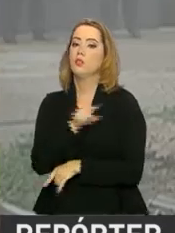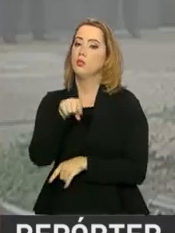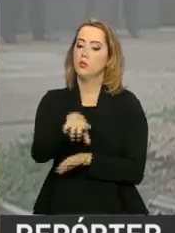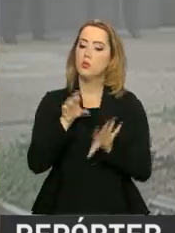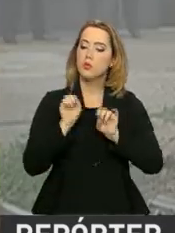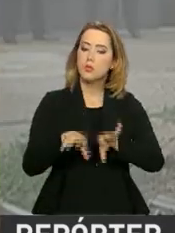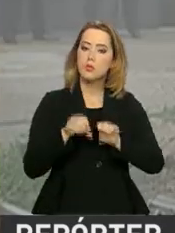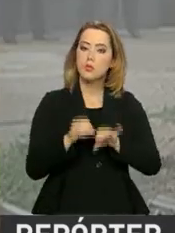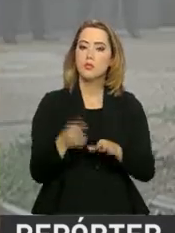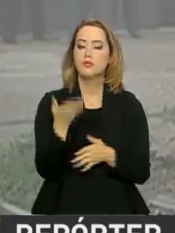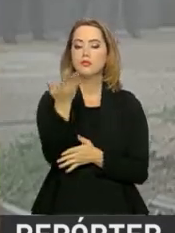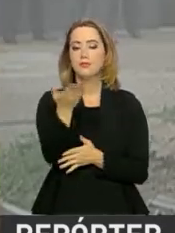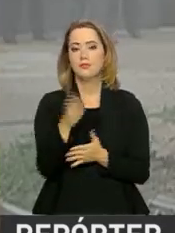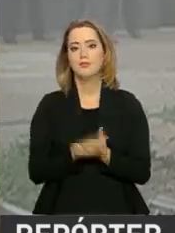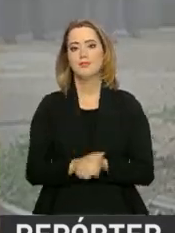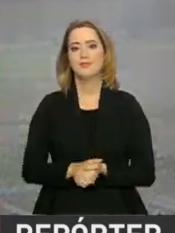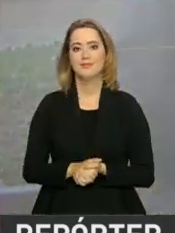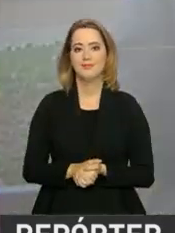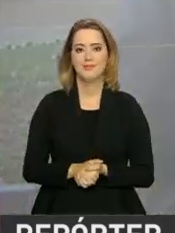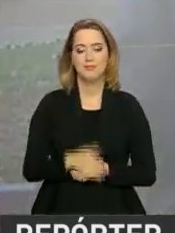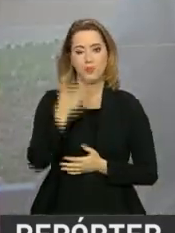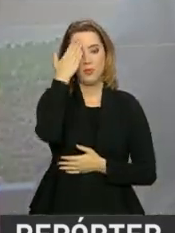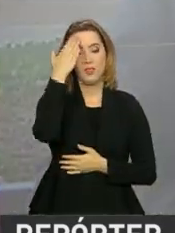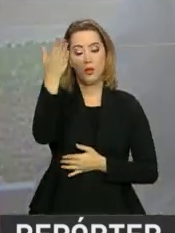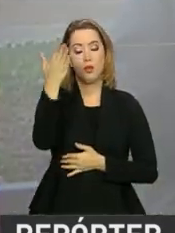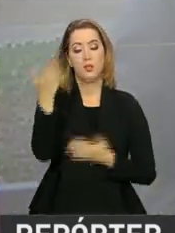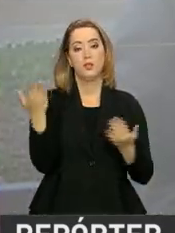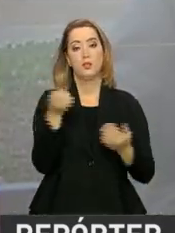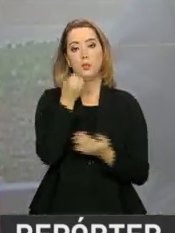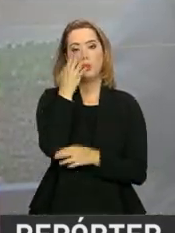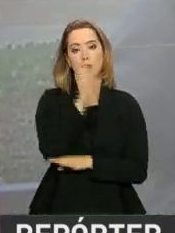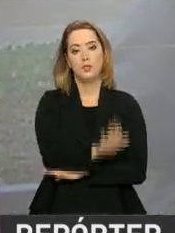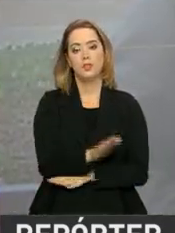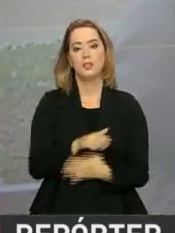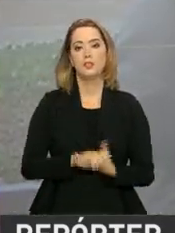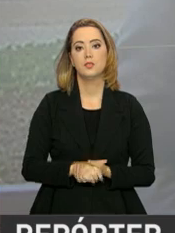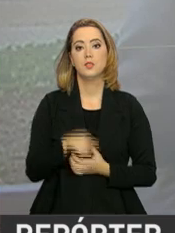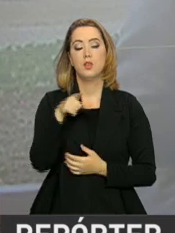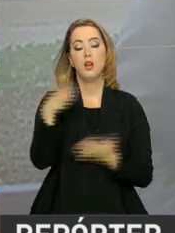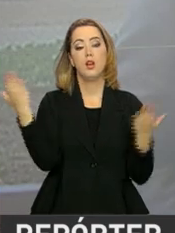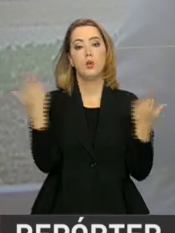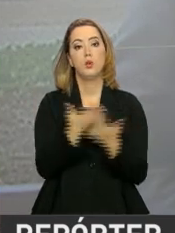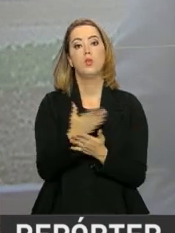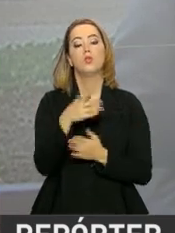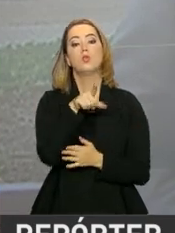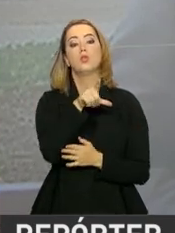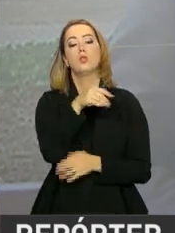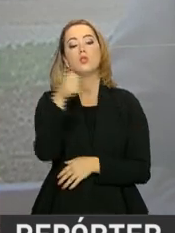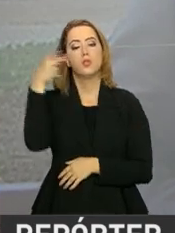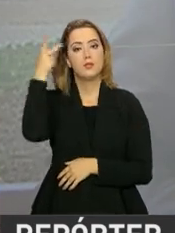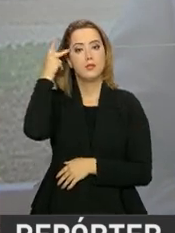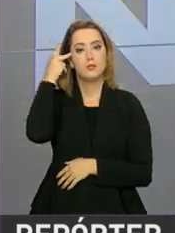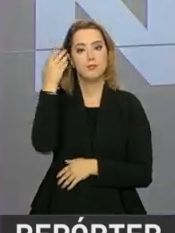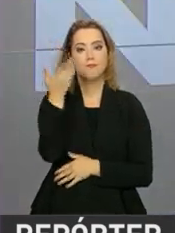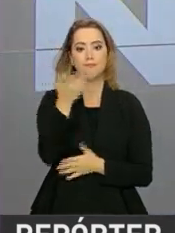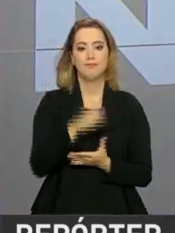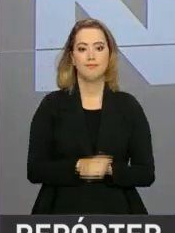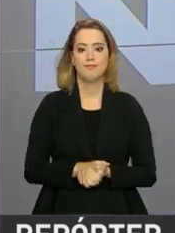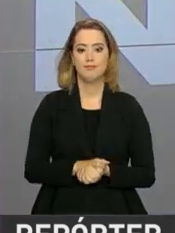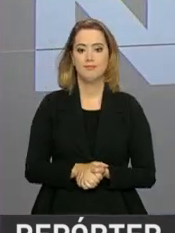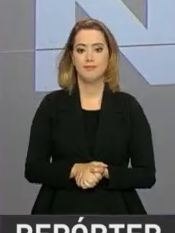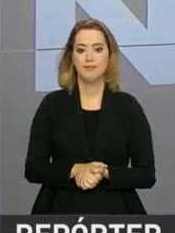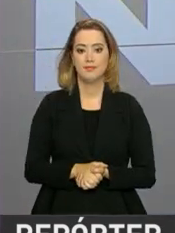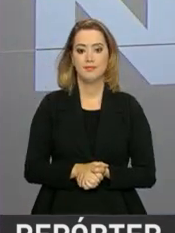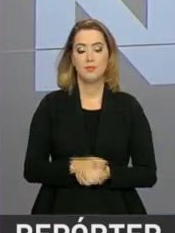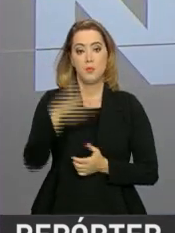José Luiz, voltamos com você aí no estúdio. Obrigado, Leonardo. Boa tarde para você. Leonardo falando ao vivo, direto de São Paulo.